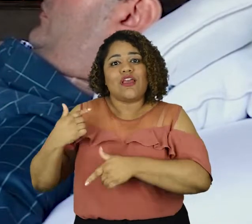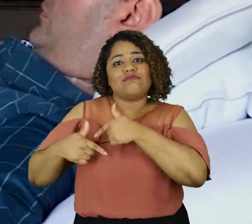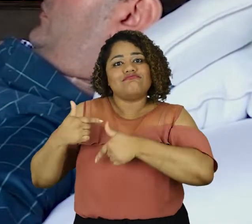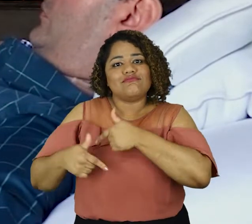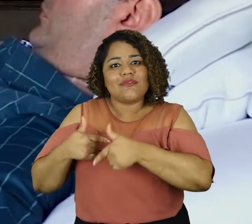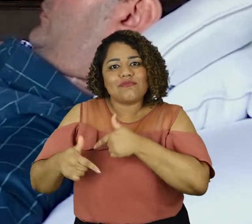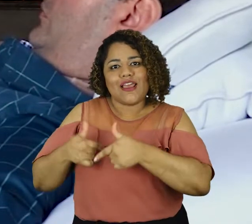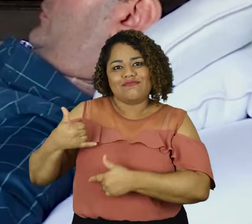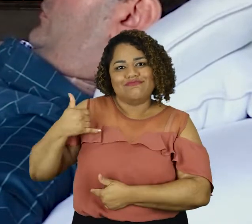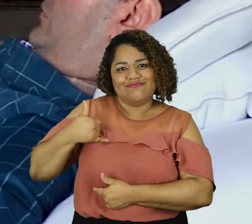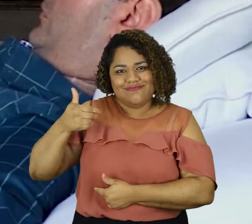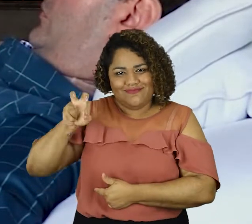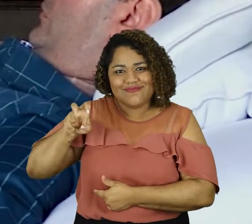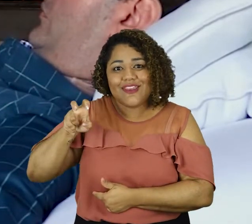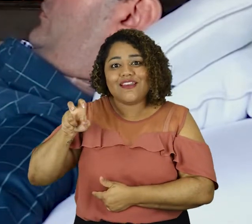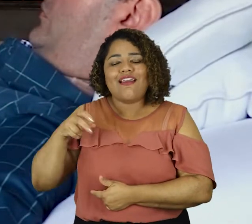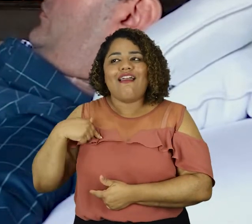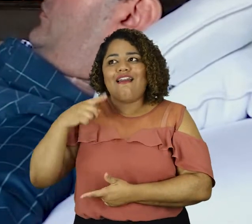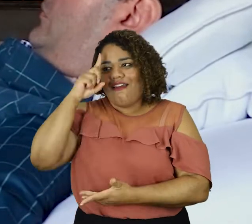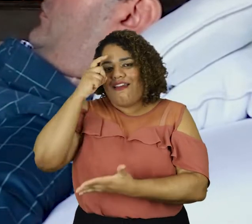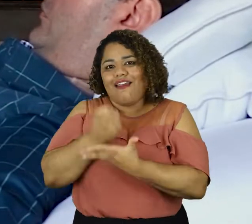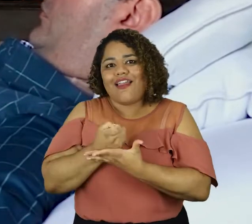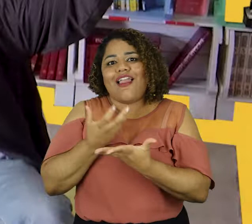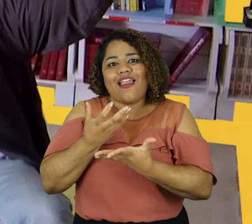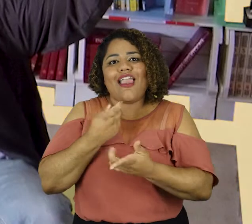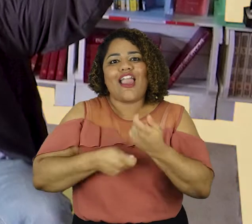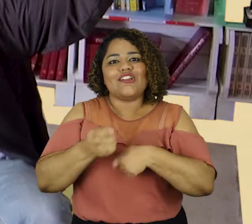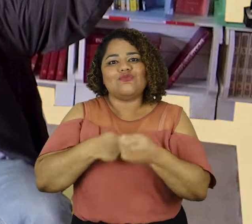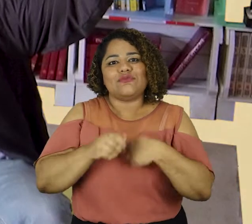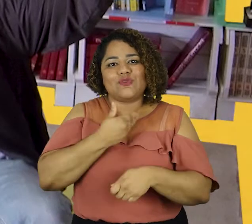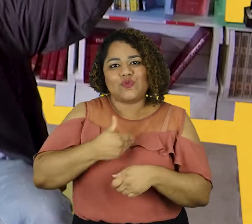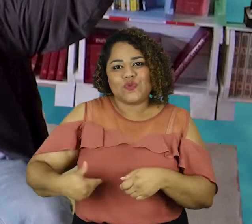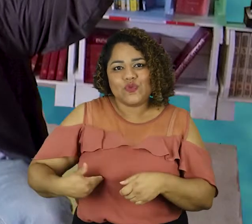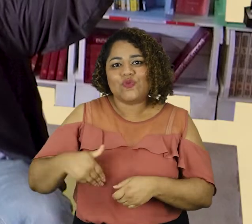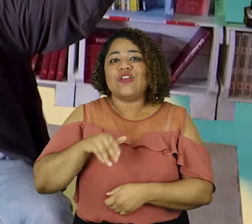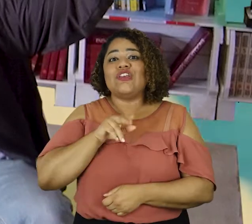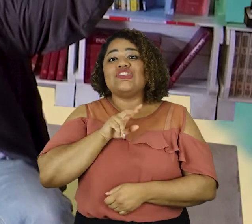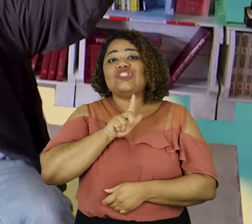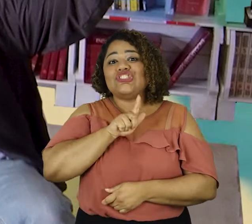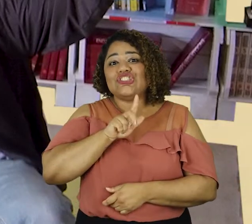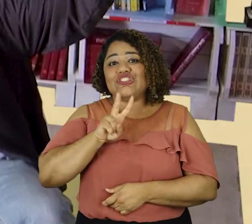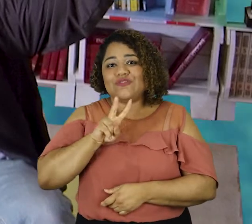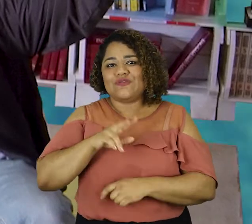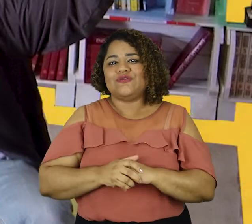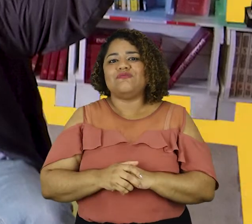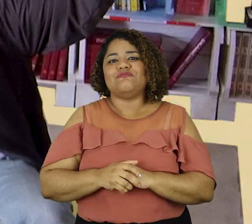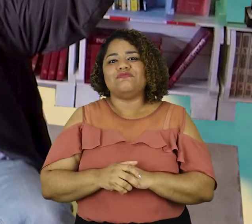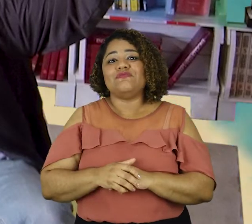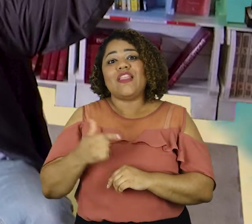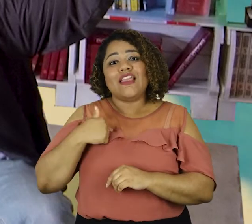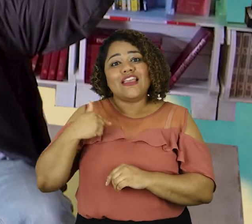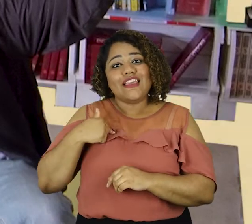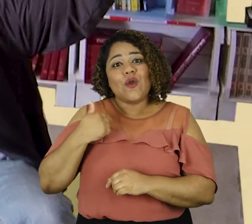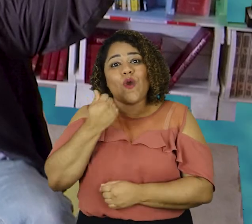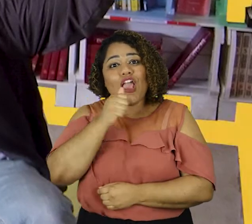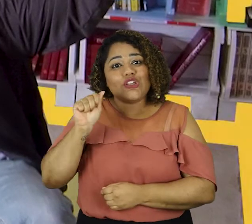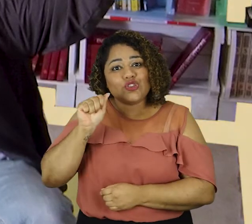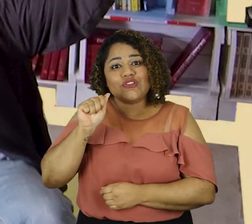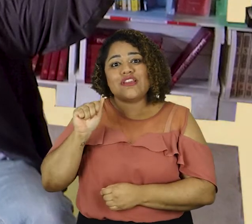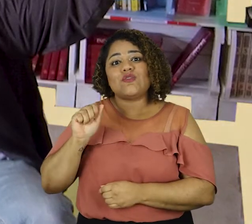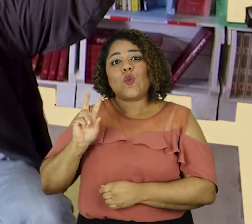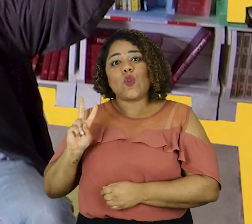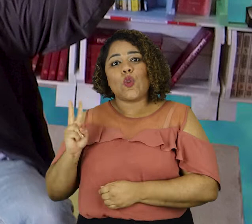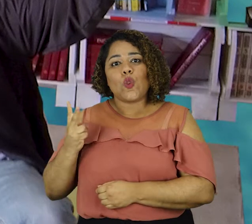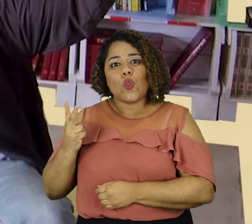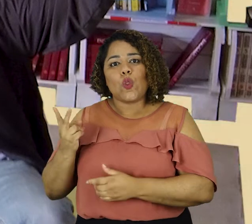decidi que queria fazer administração pública na GV. A Associação Ebapuru foi fundada em janeiro de 2003 por mim e mais dois